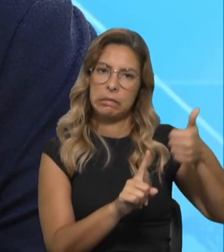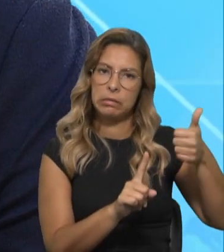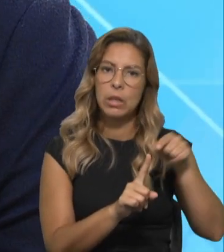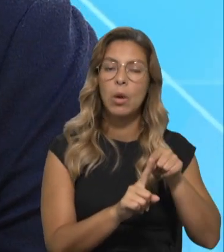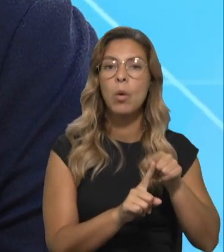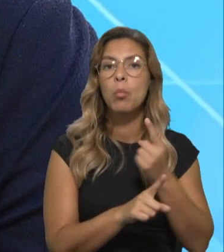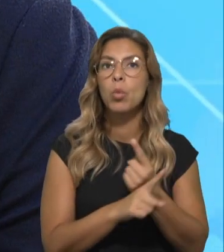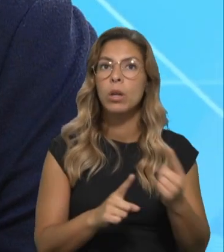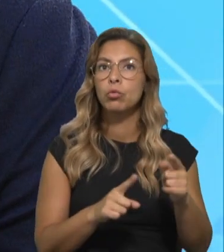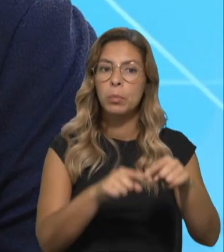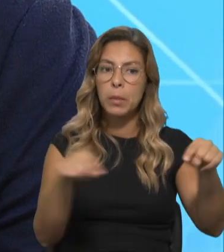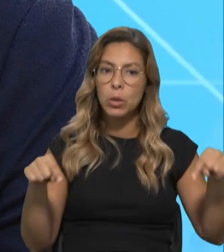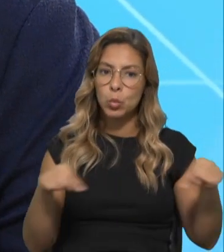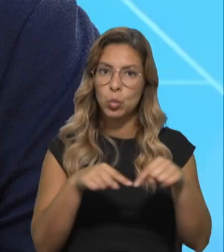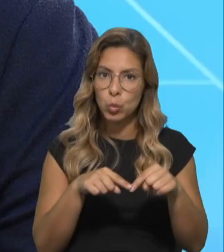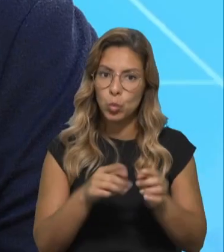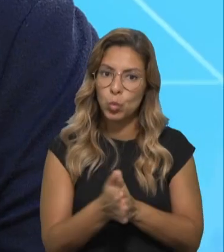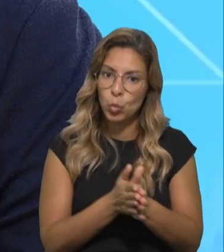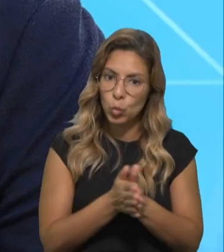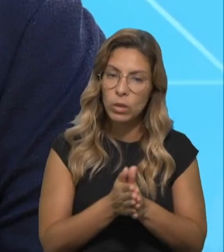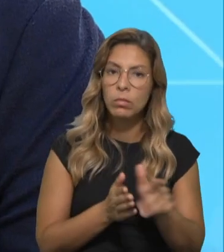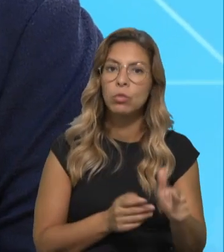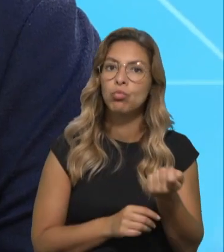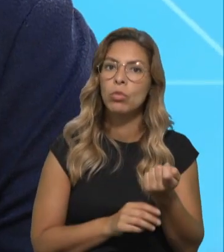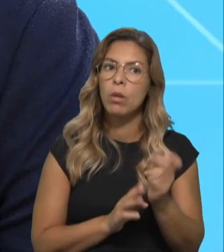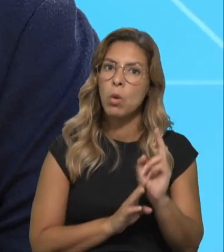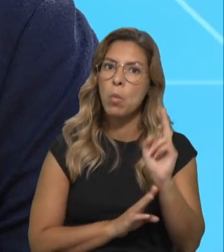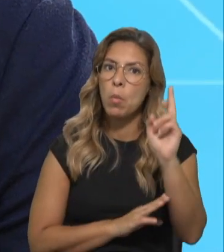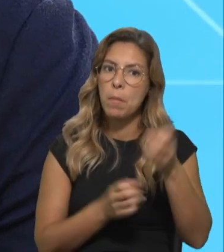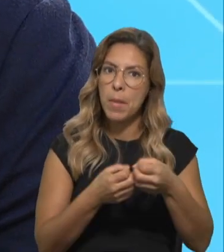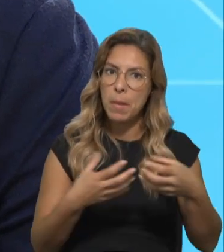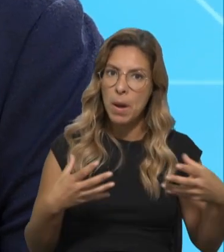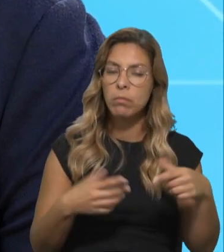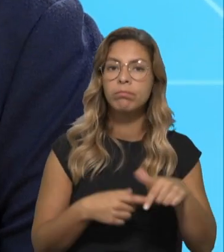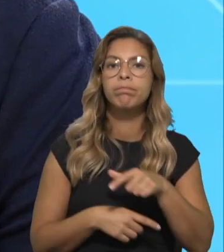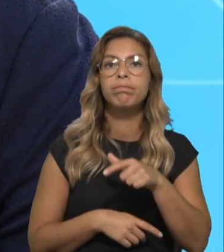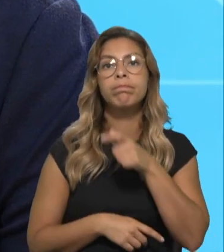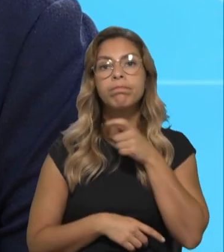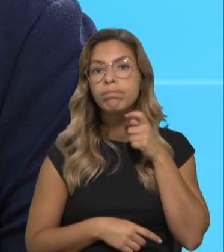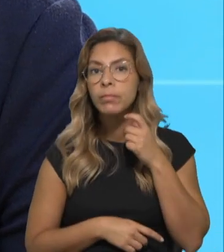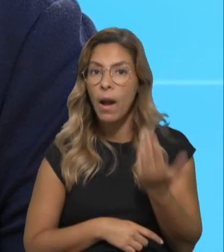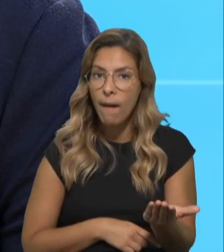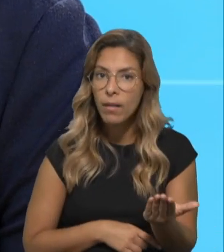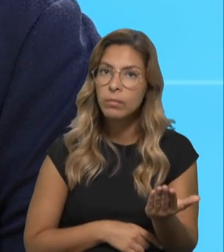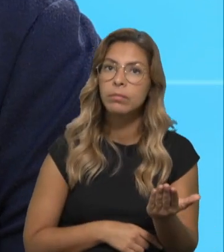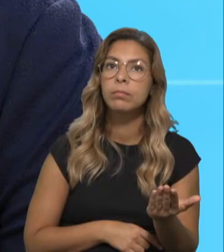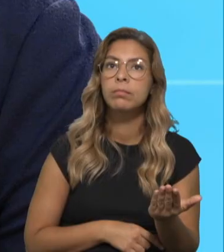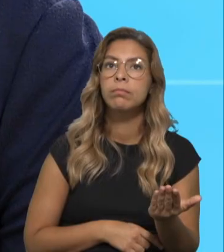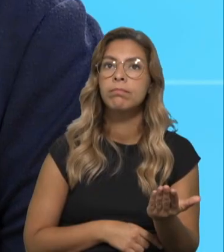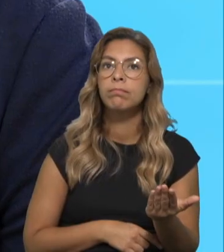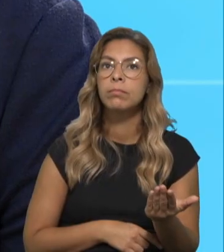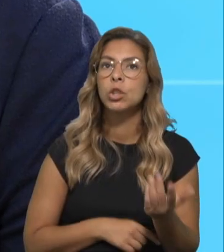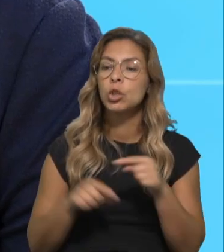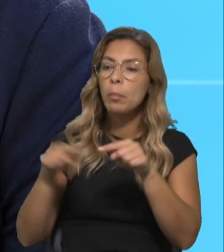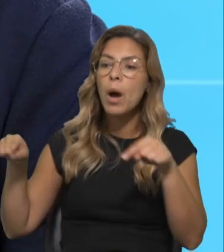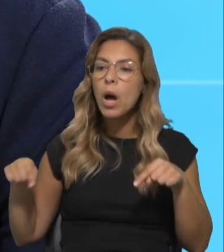o espaço, a utilização tenha aumentado. Significa que se estão lá os sacerdotes, não estão a ocupar um espaço que